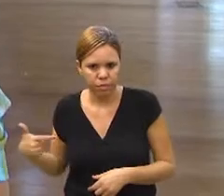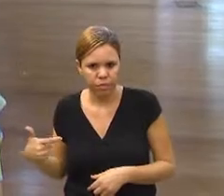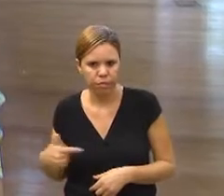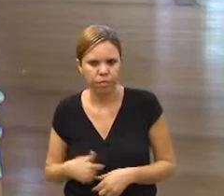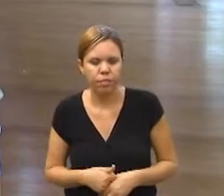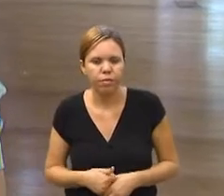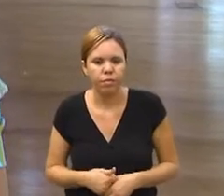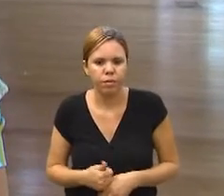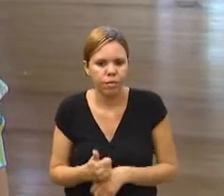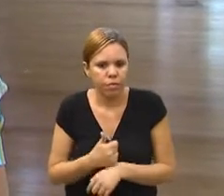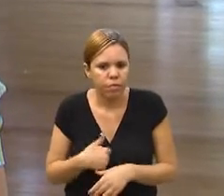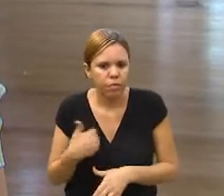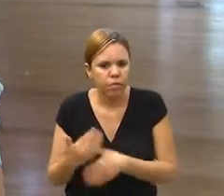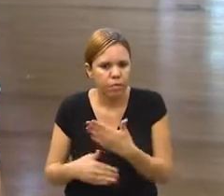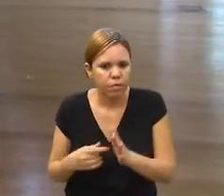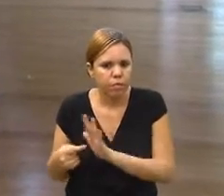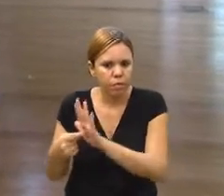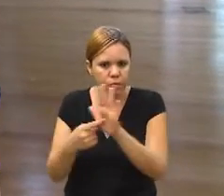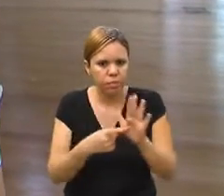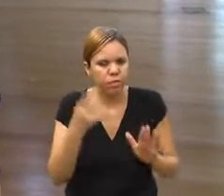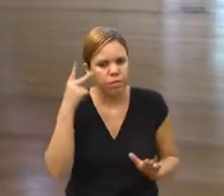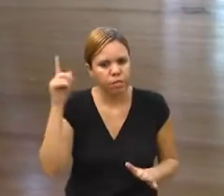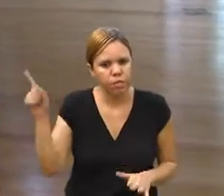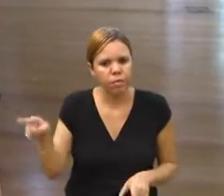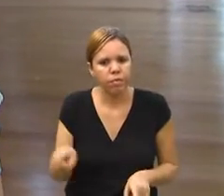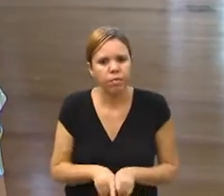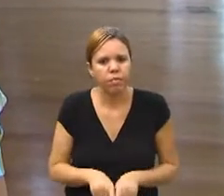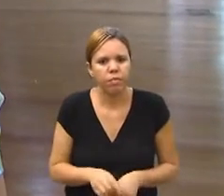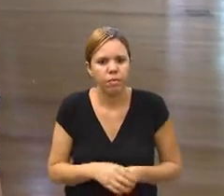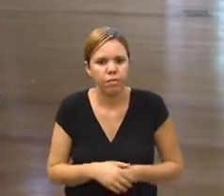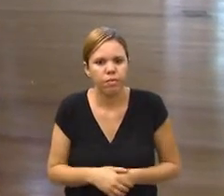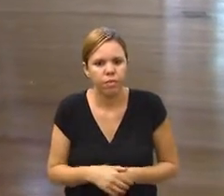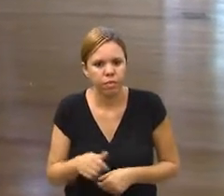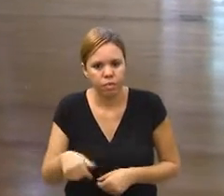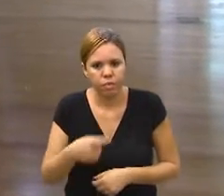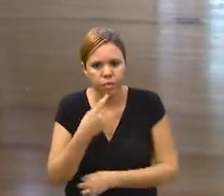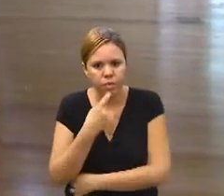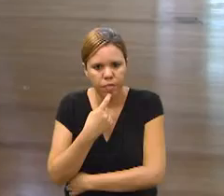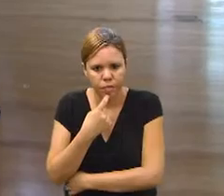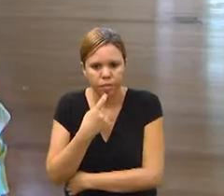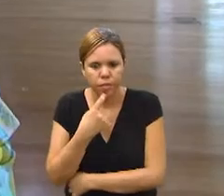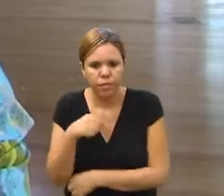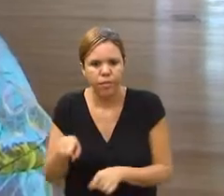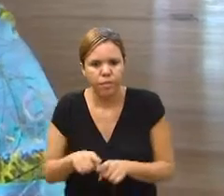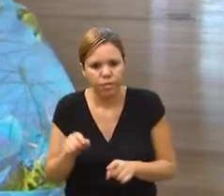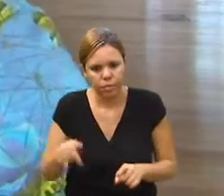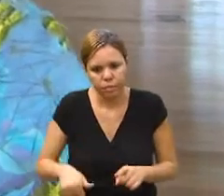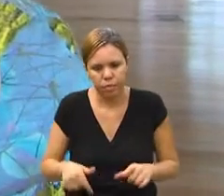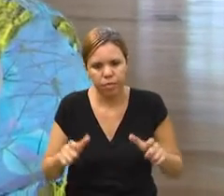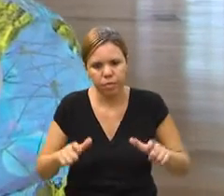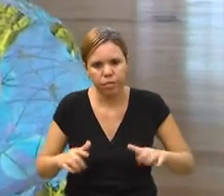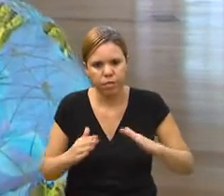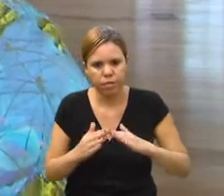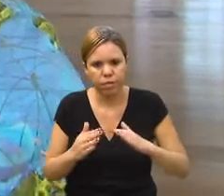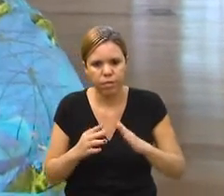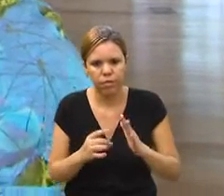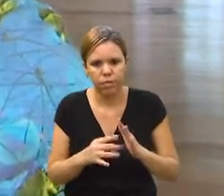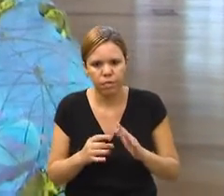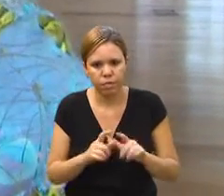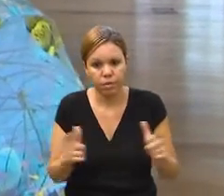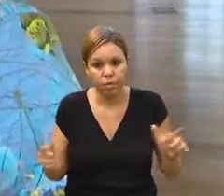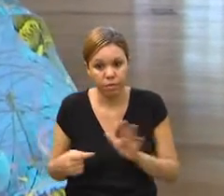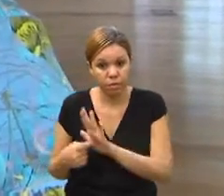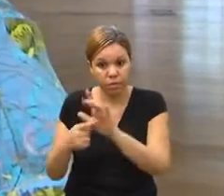uma carreira, já tenho exposições em São Paulo, já tenho exposição aqui em Campinas também. Essa aqui na Casa de Vidro, acho que é a minha